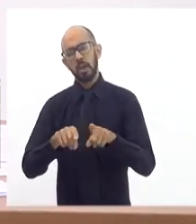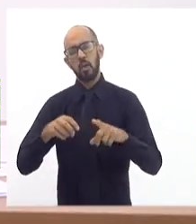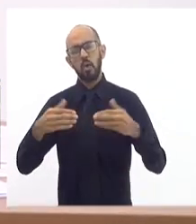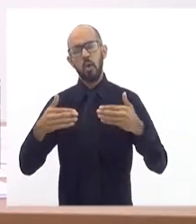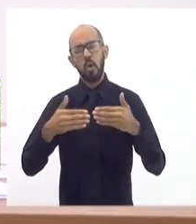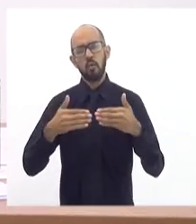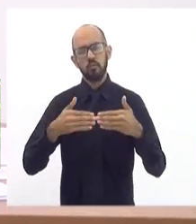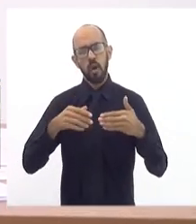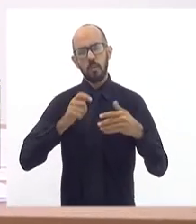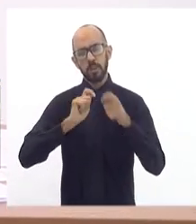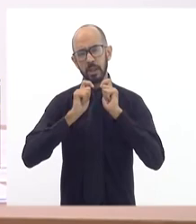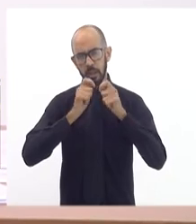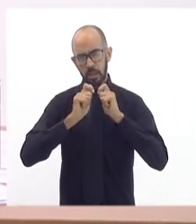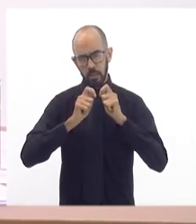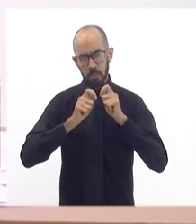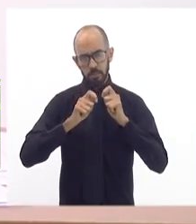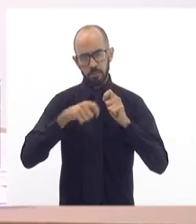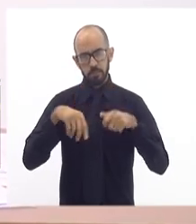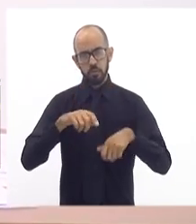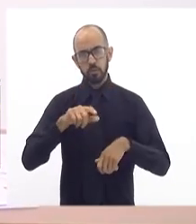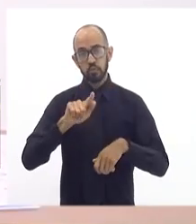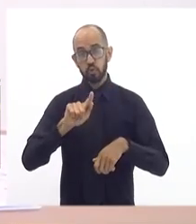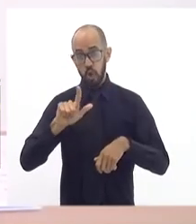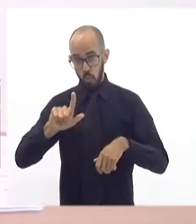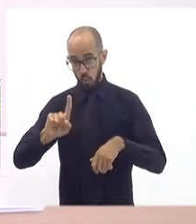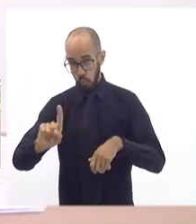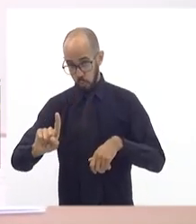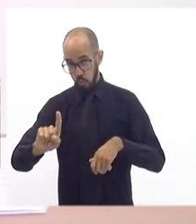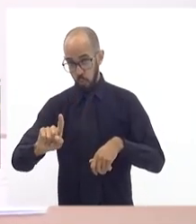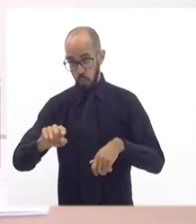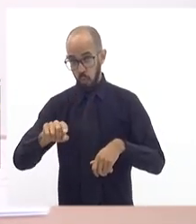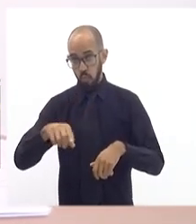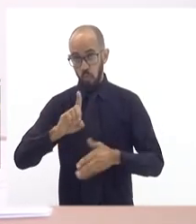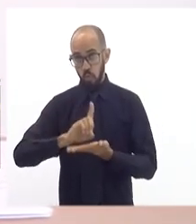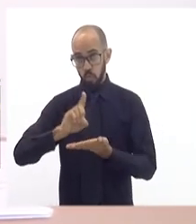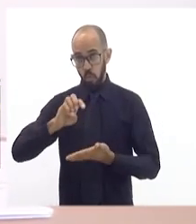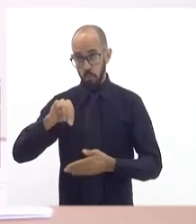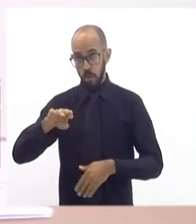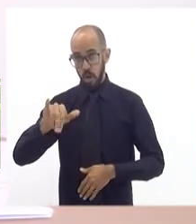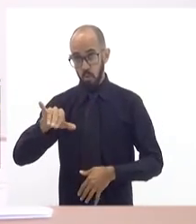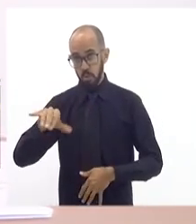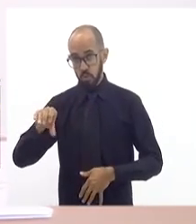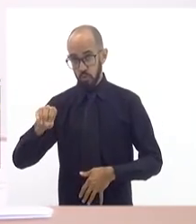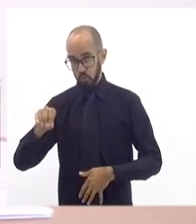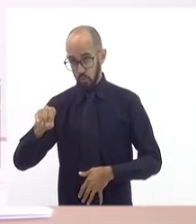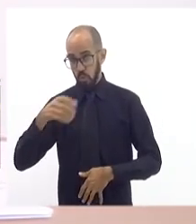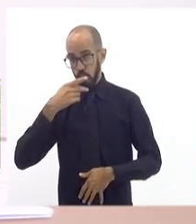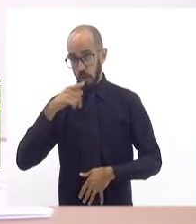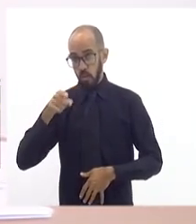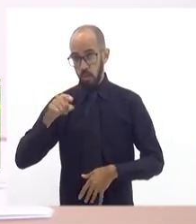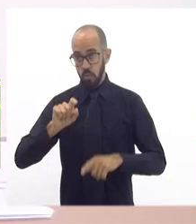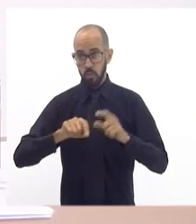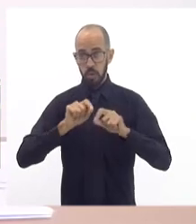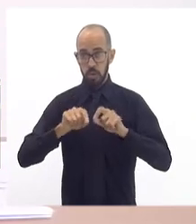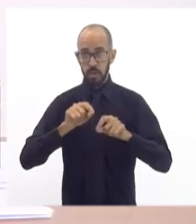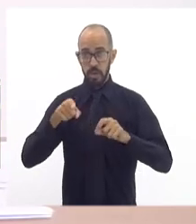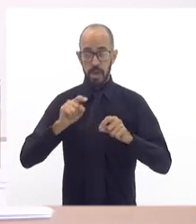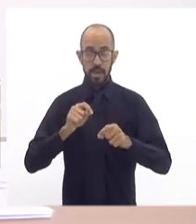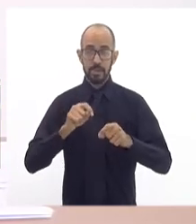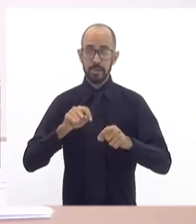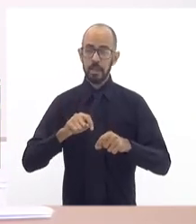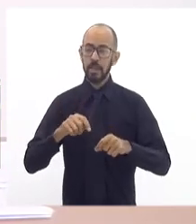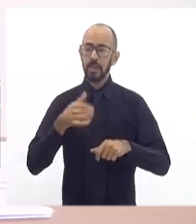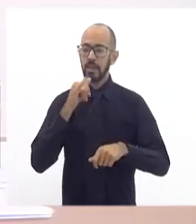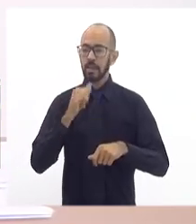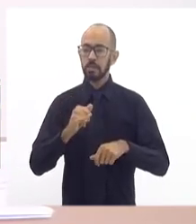Maurício no portal G1 Olá neste leilão leilão a geração de energia saiu caríssima r$